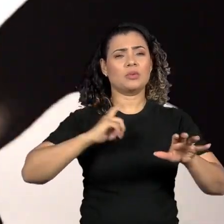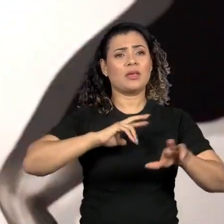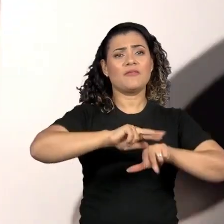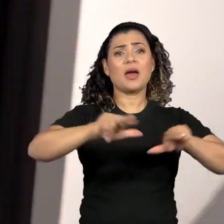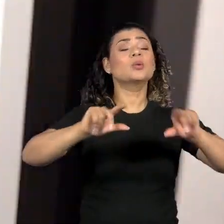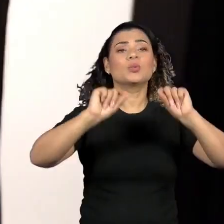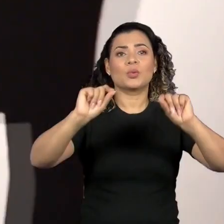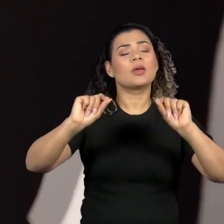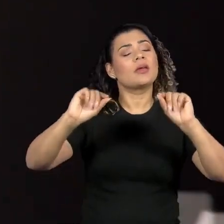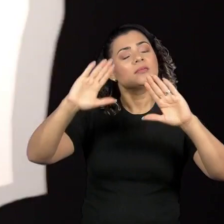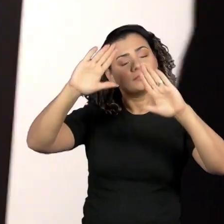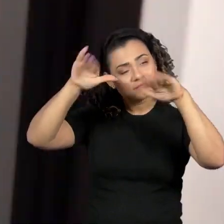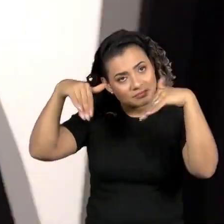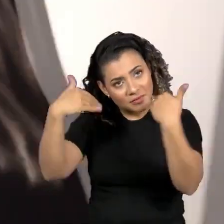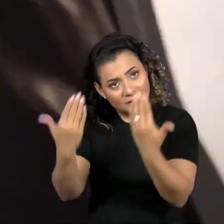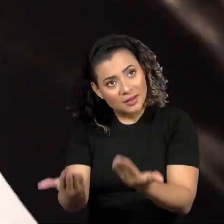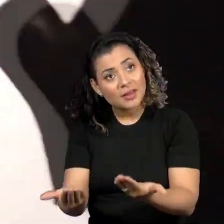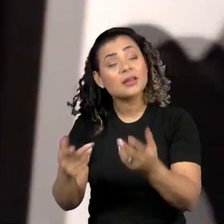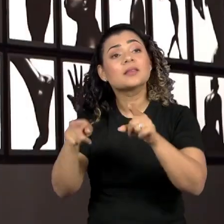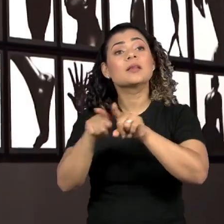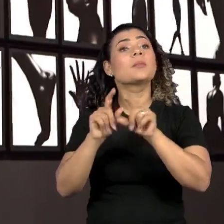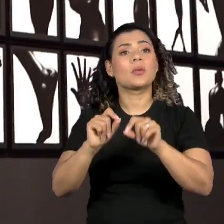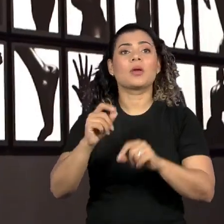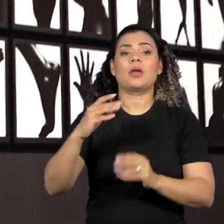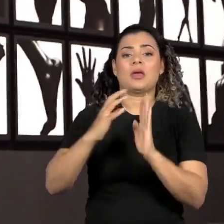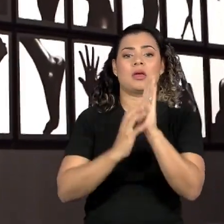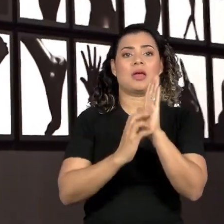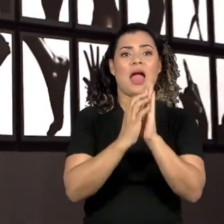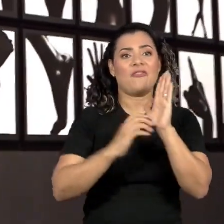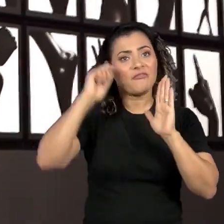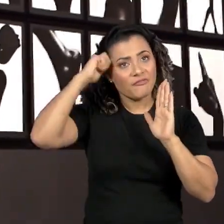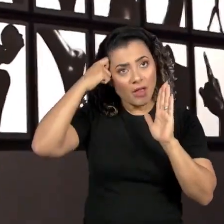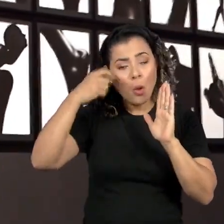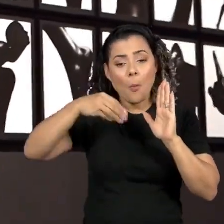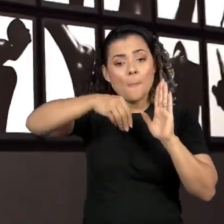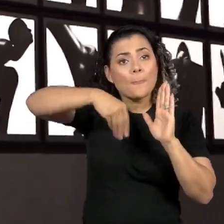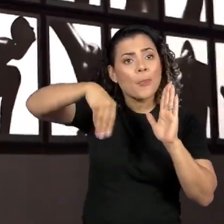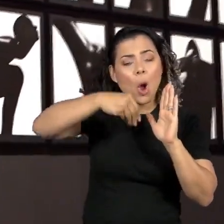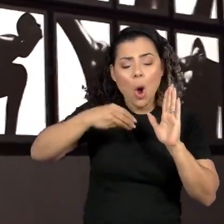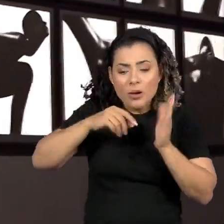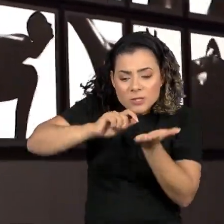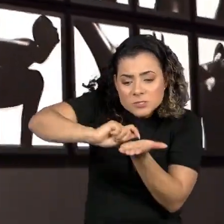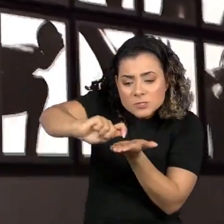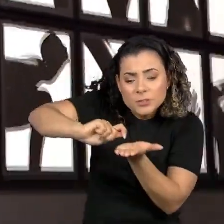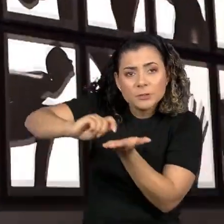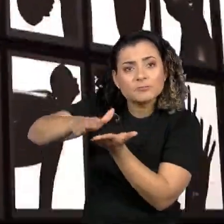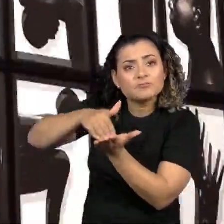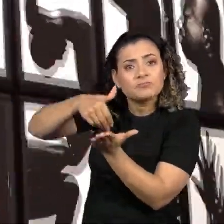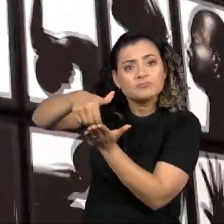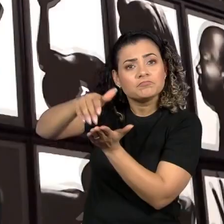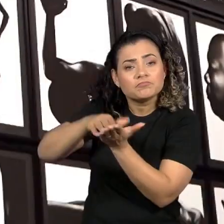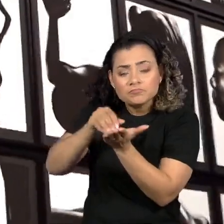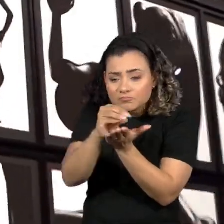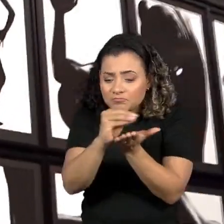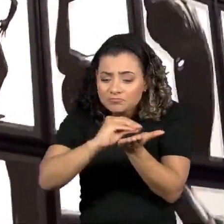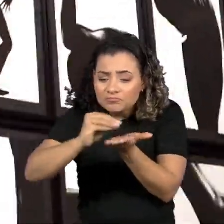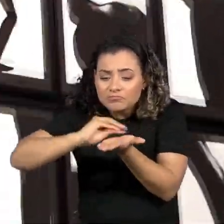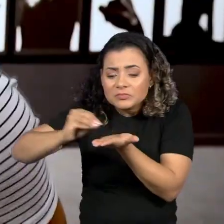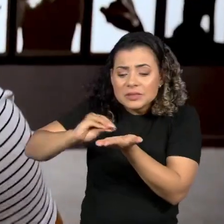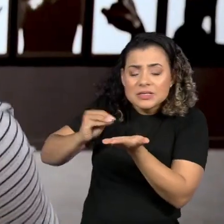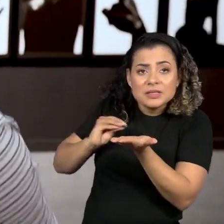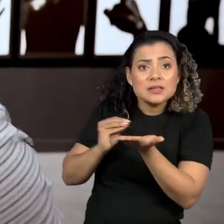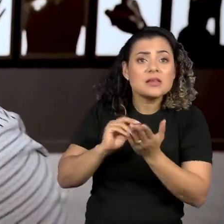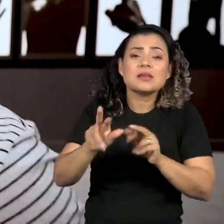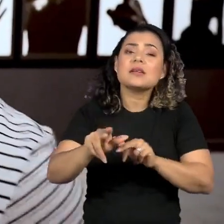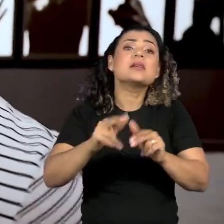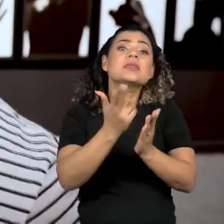para o Orixá Exu, que eu fiz em pó de carvão, que é a obra principal dessa exposição. O motivo do porquê essa fábula dessa exposição aconteceu